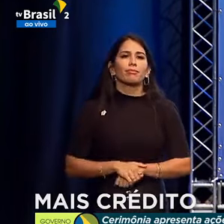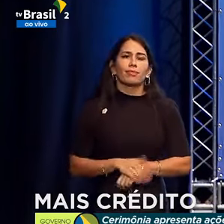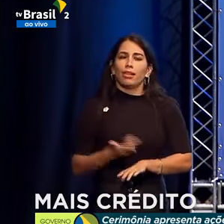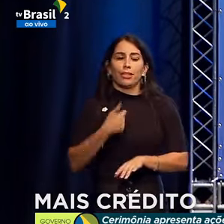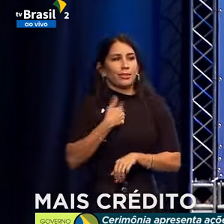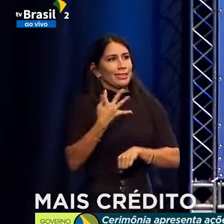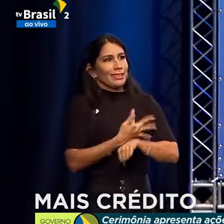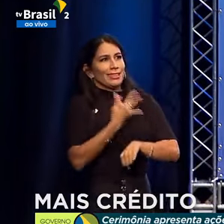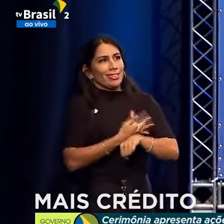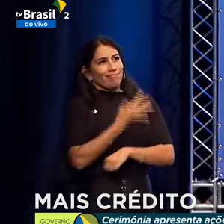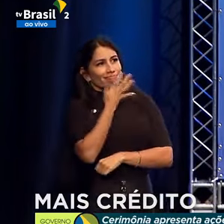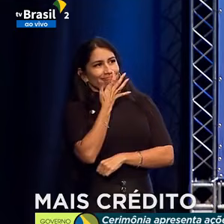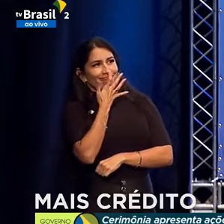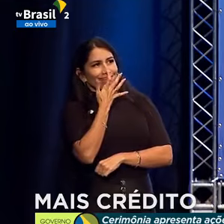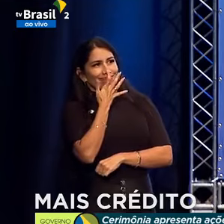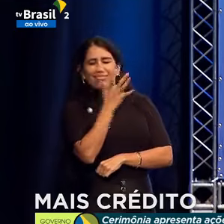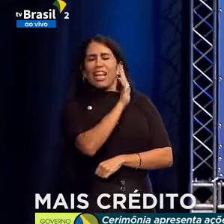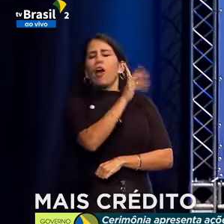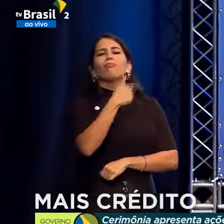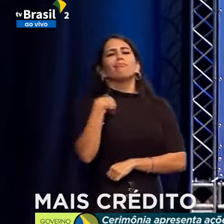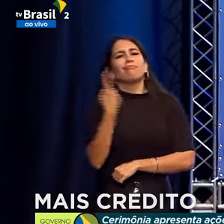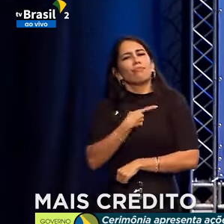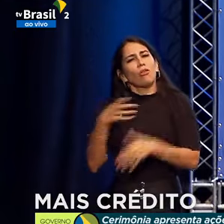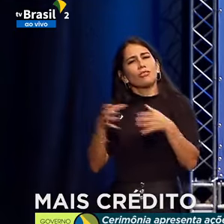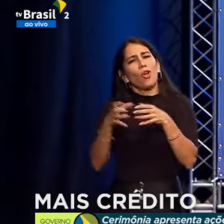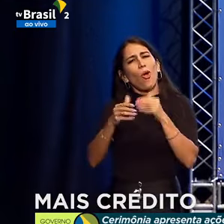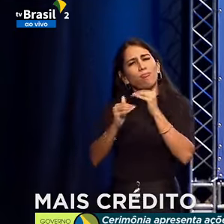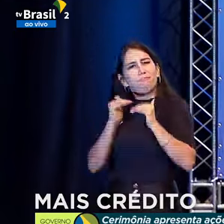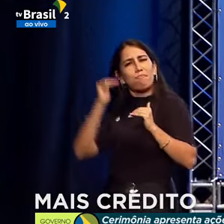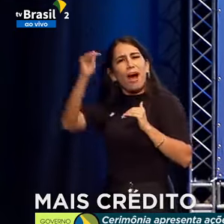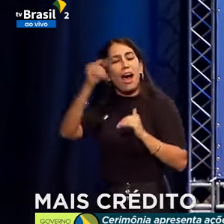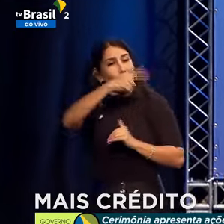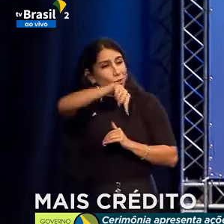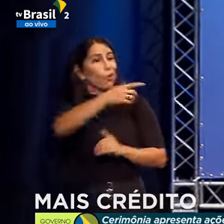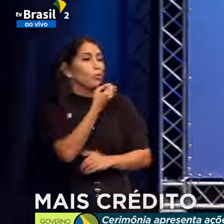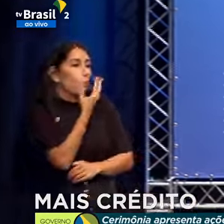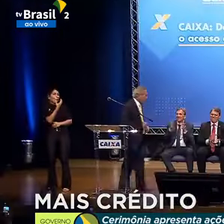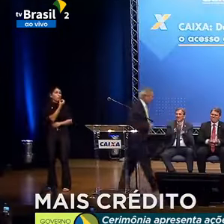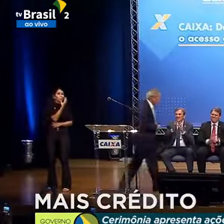disse, o time dos sonhos é o nosso. Os outros foram bons, o nosso é muito melhor.